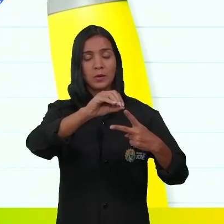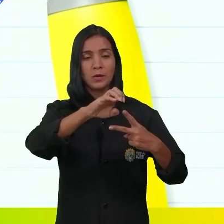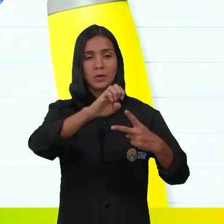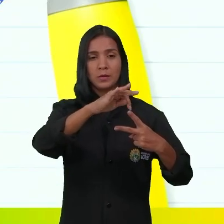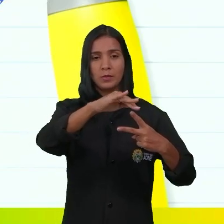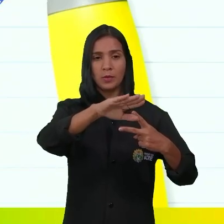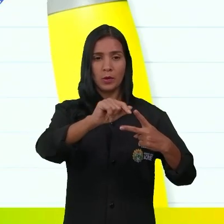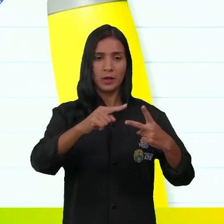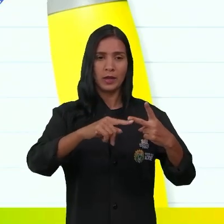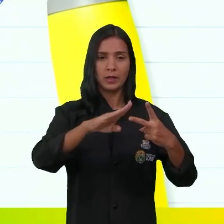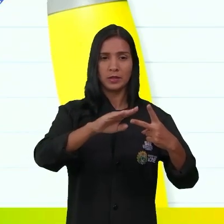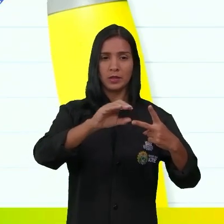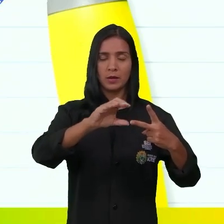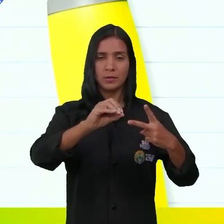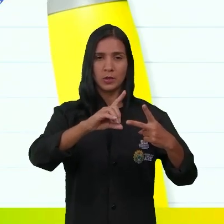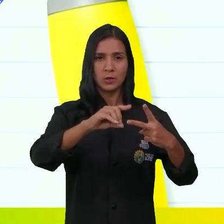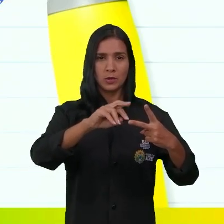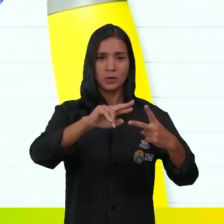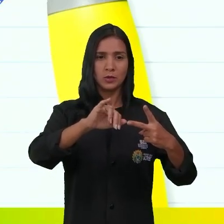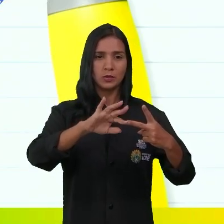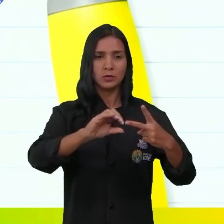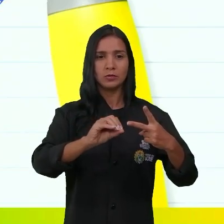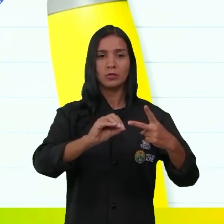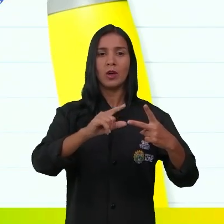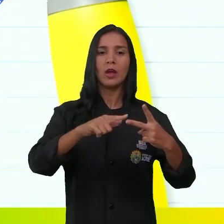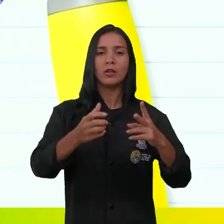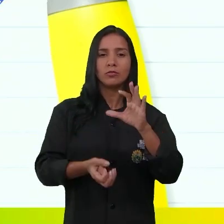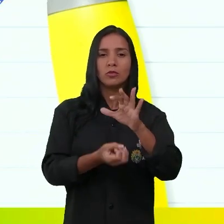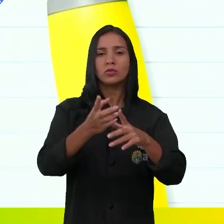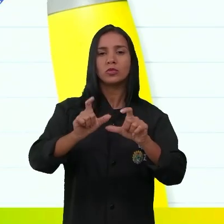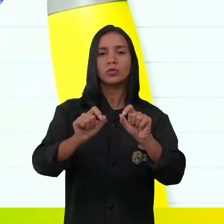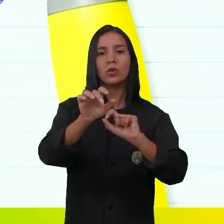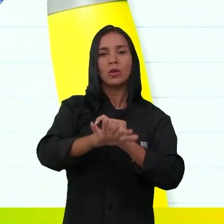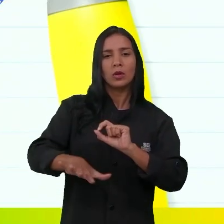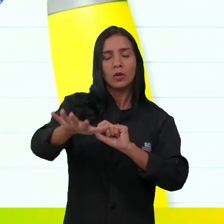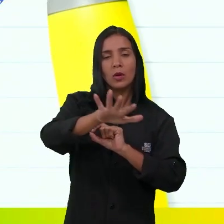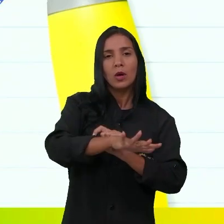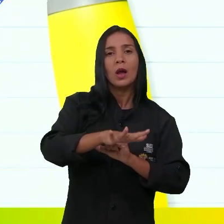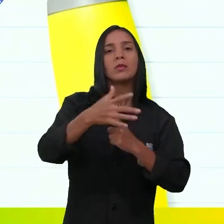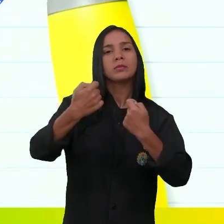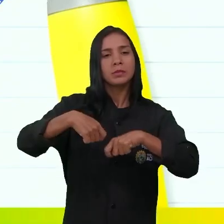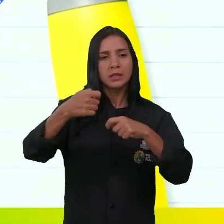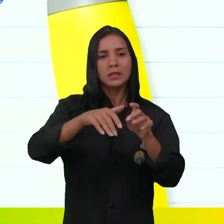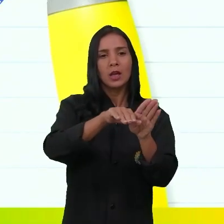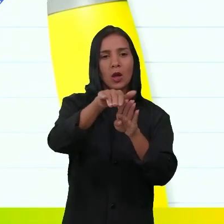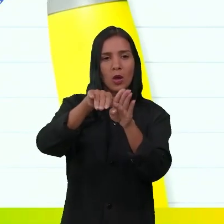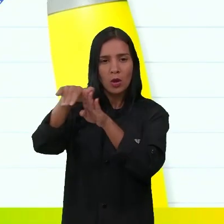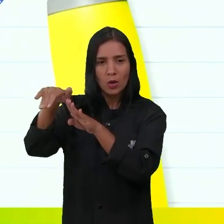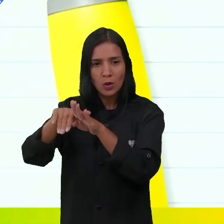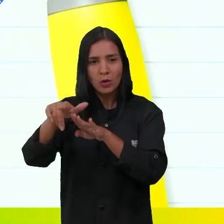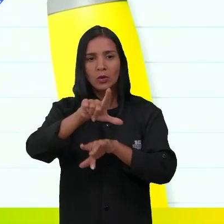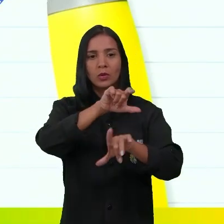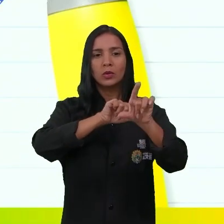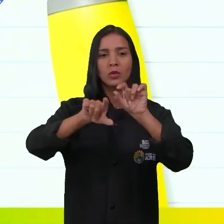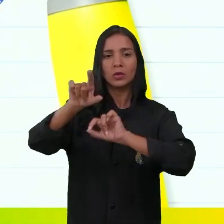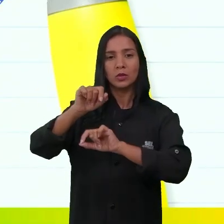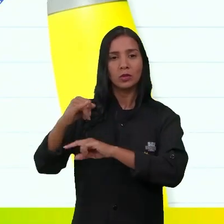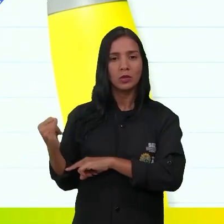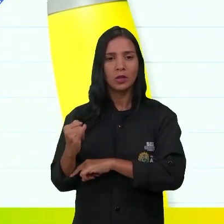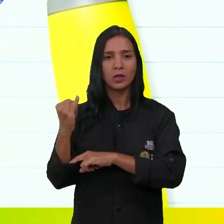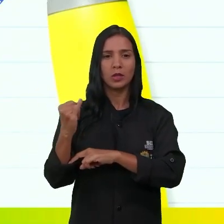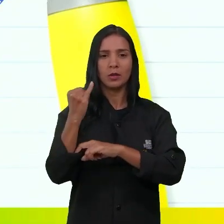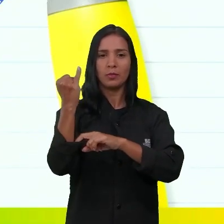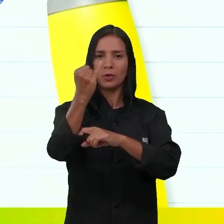essenciais para orientar decisões diante de dilemas complexos que a ciência e a tecnologia